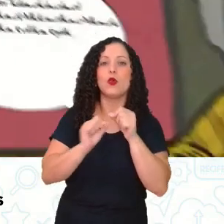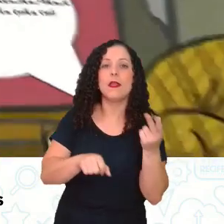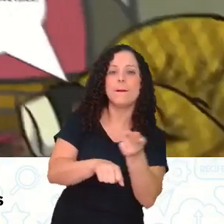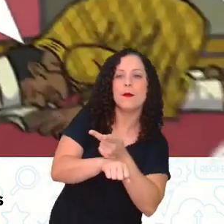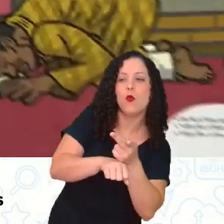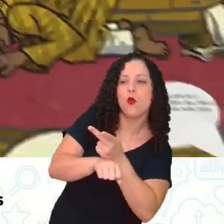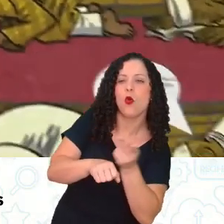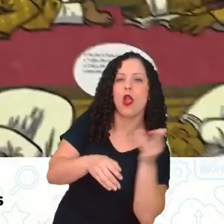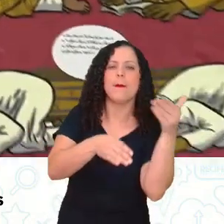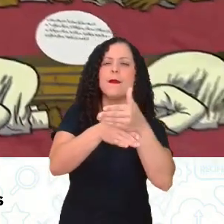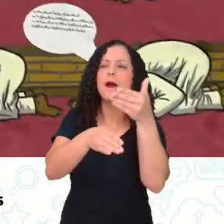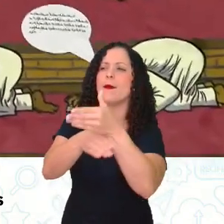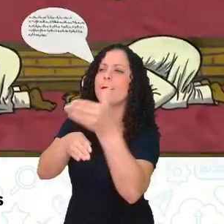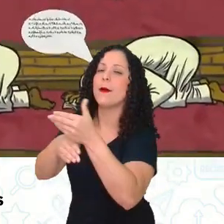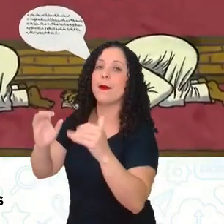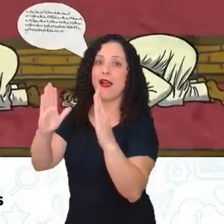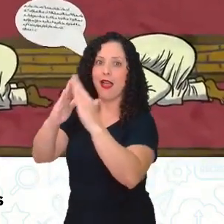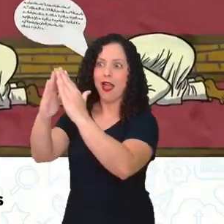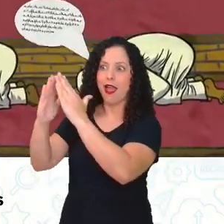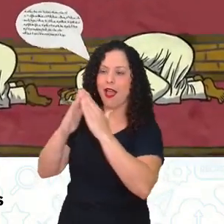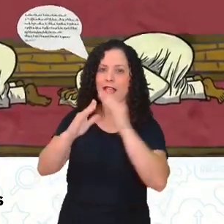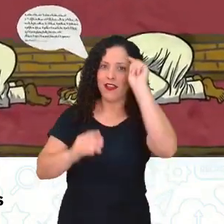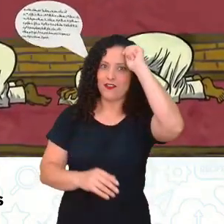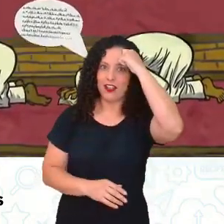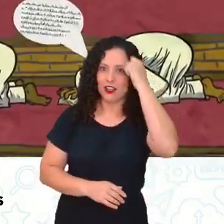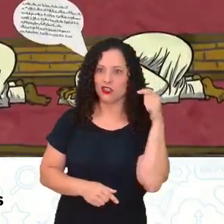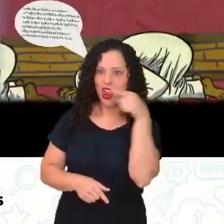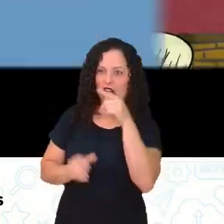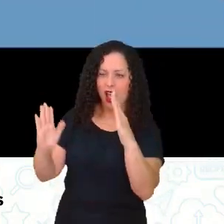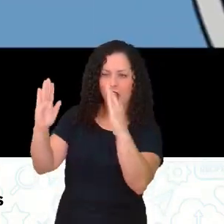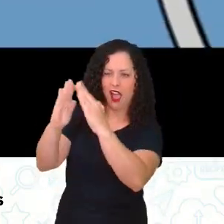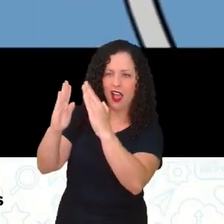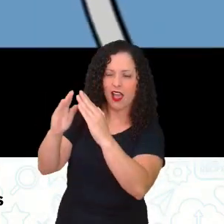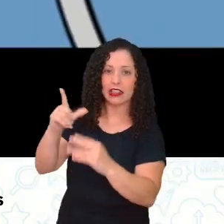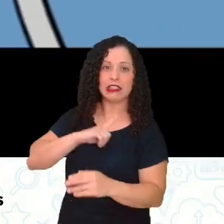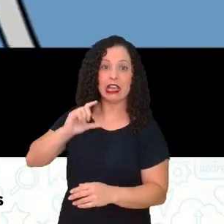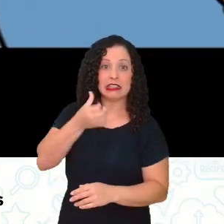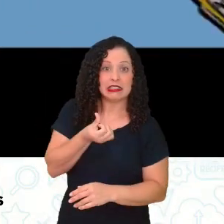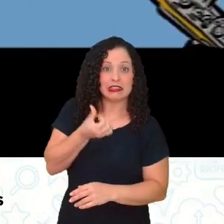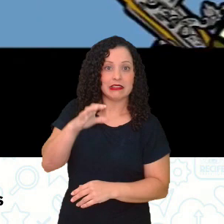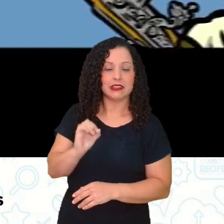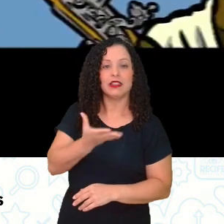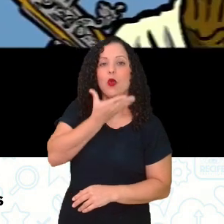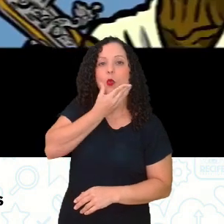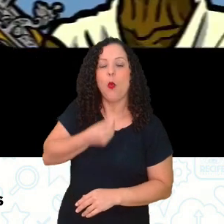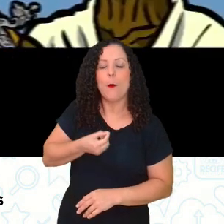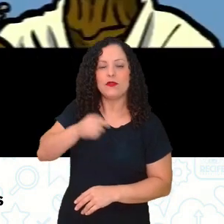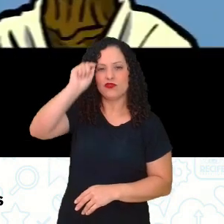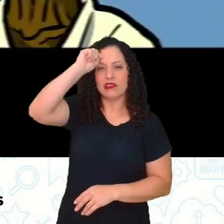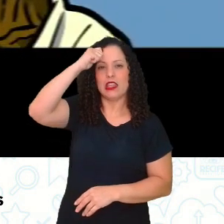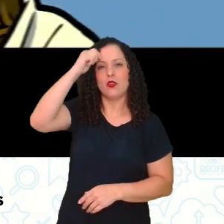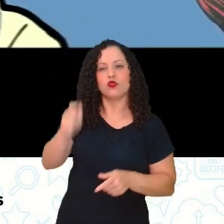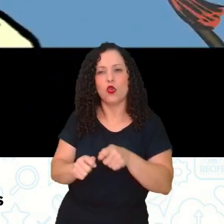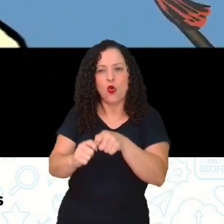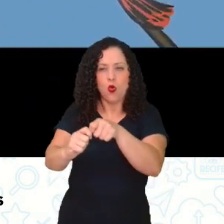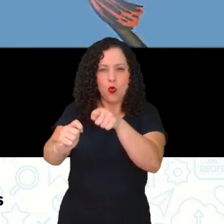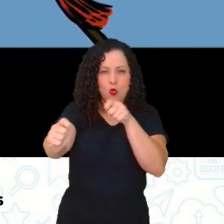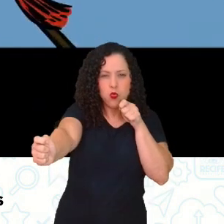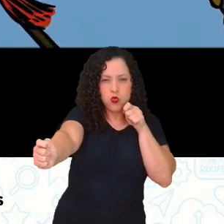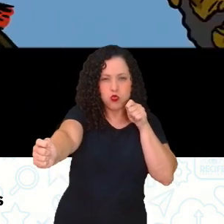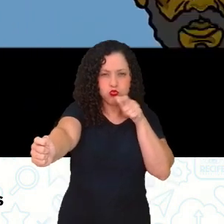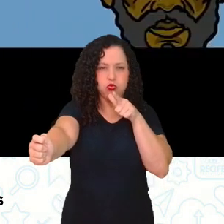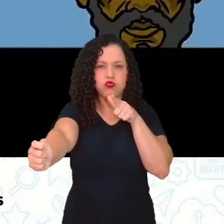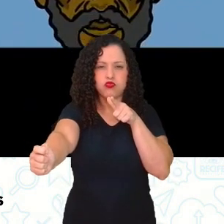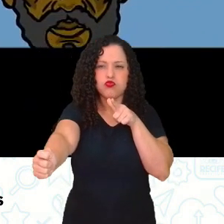pelas casas dos africanos. Numa dessas residências, 60 negros armados de pistolas, bacamartes, lanças